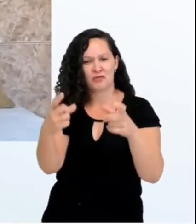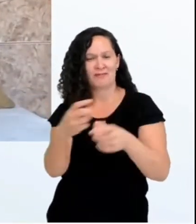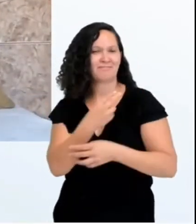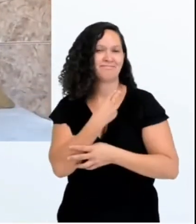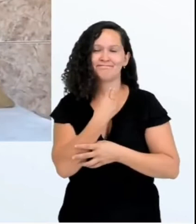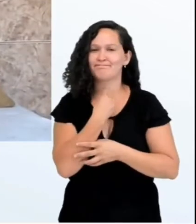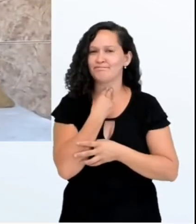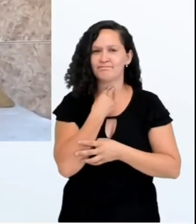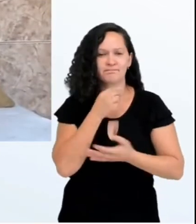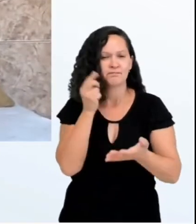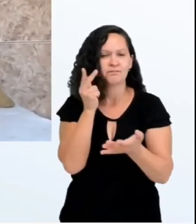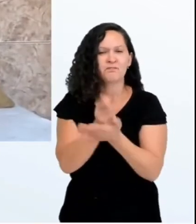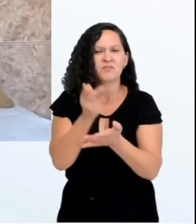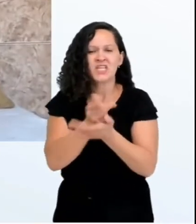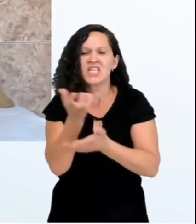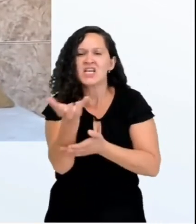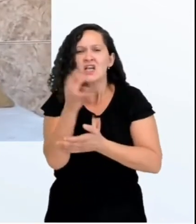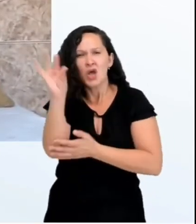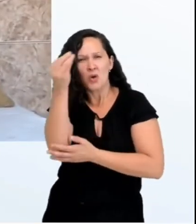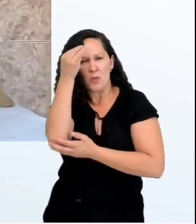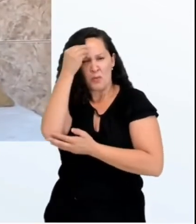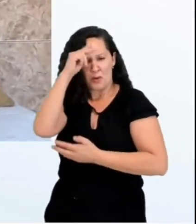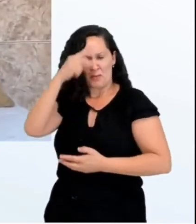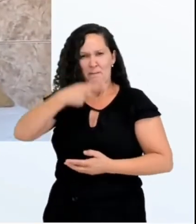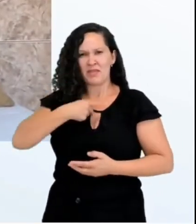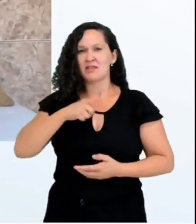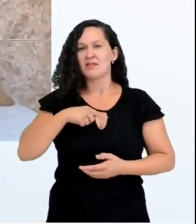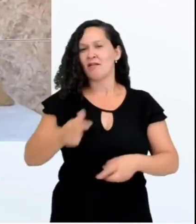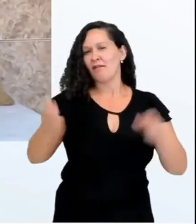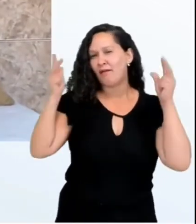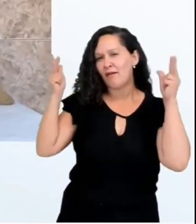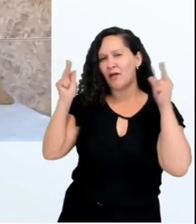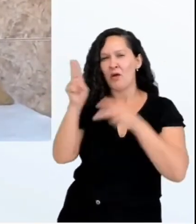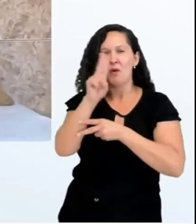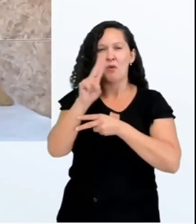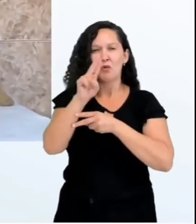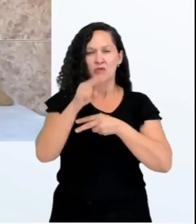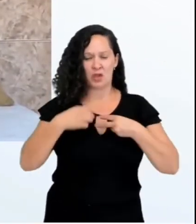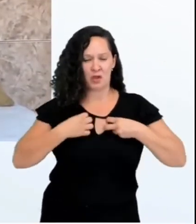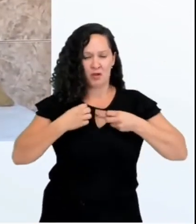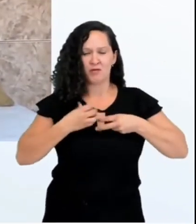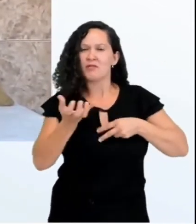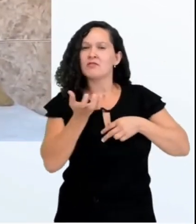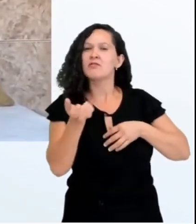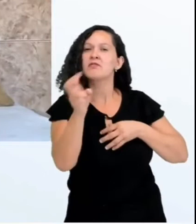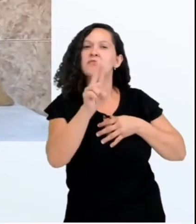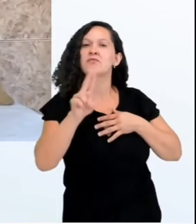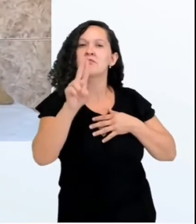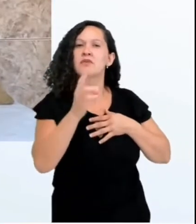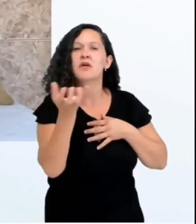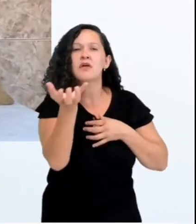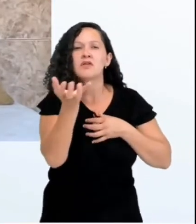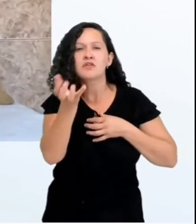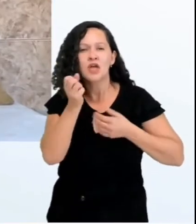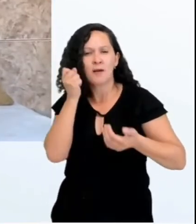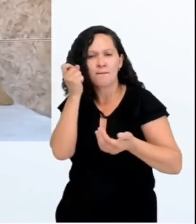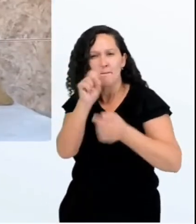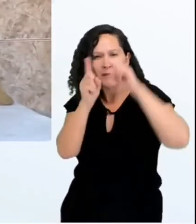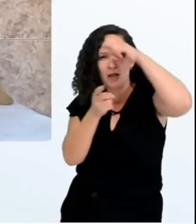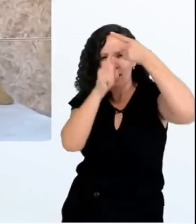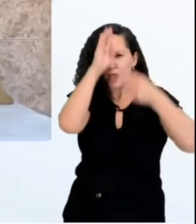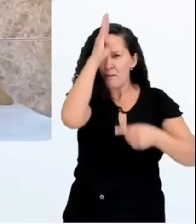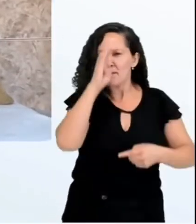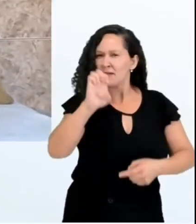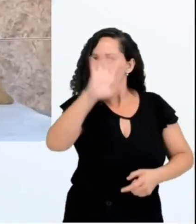lugares ainda querem me culpar. Se eu fui pra balada, usei a roupa que eu queria usar. Querem impor o